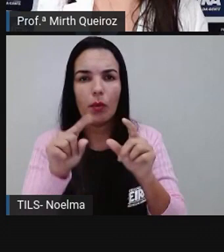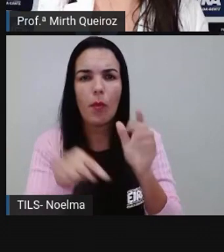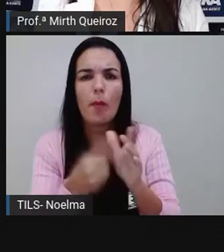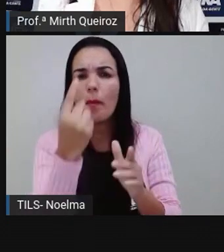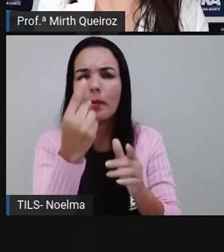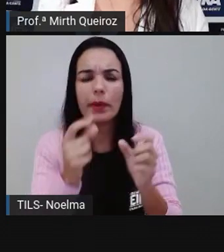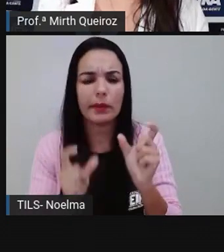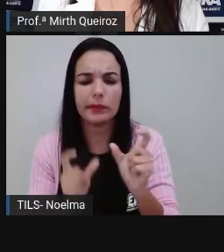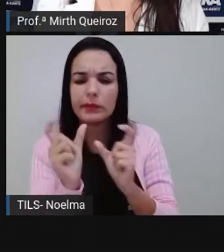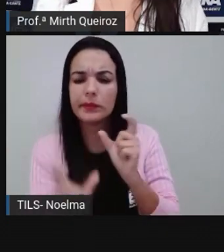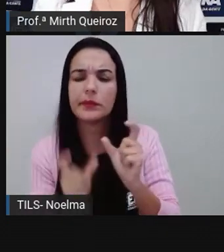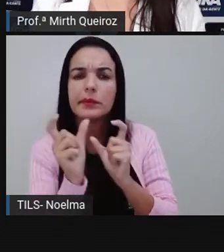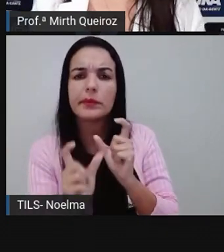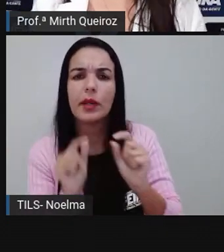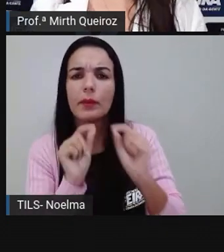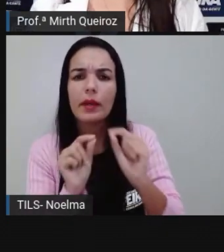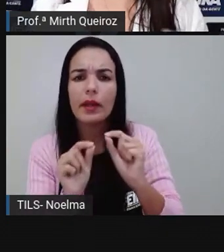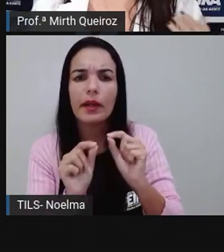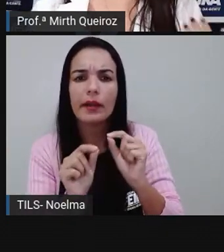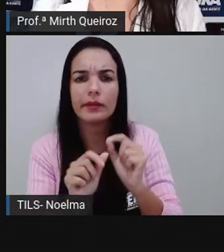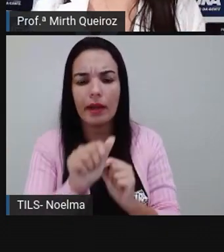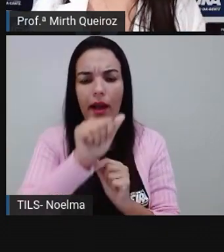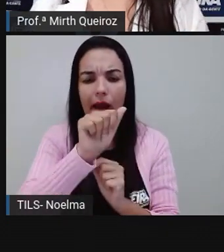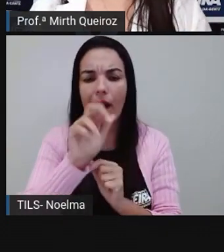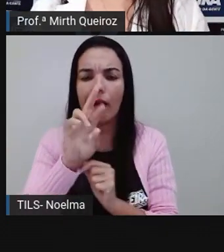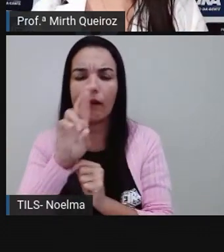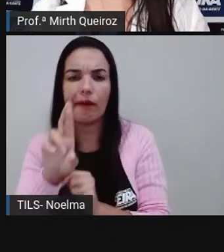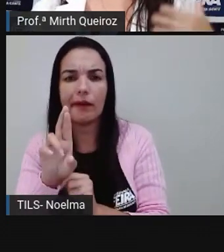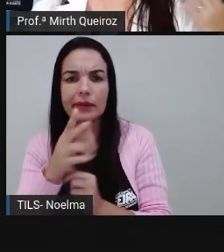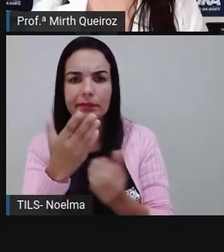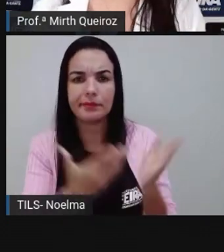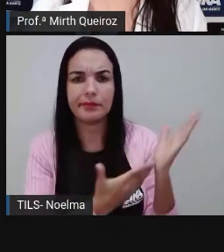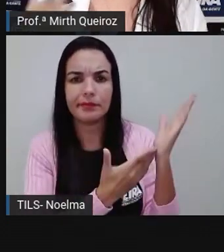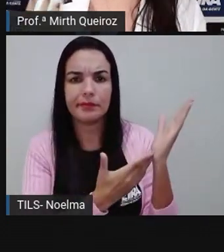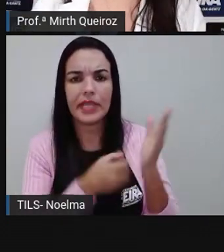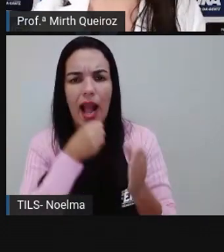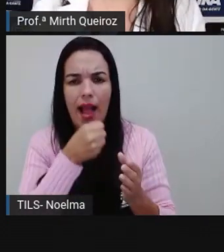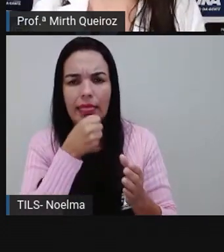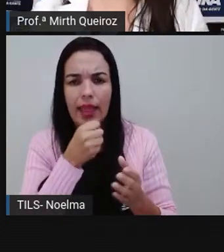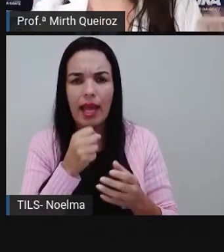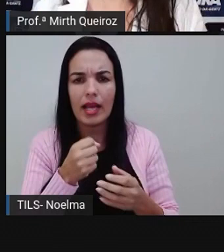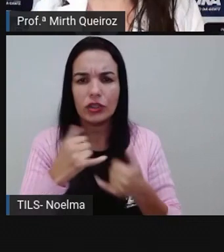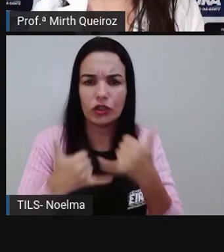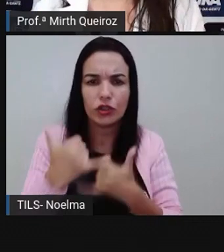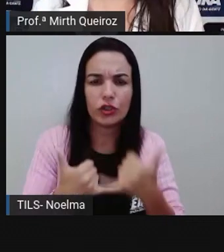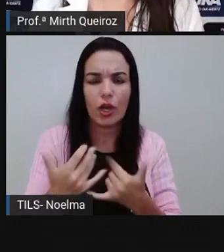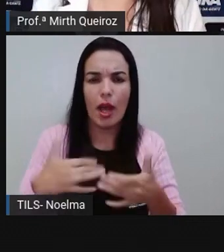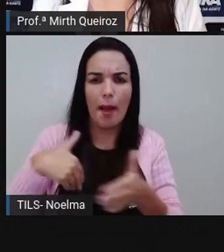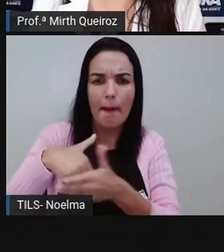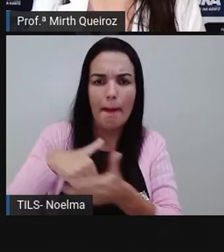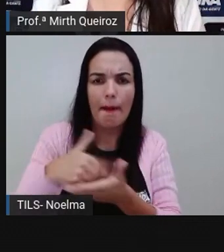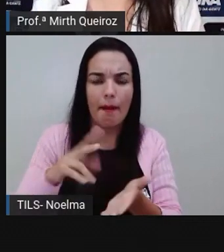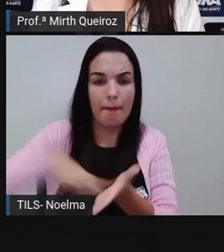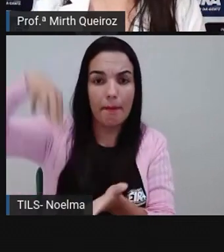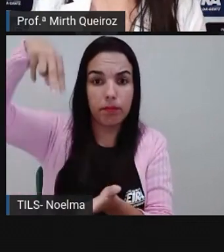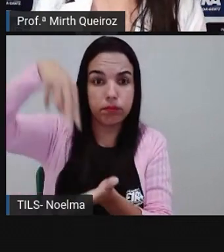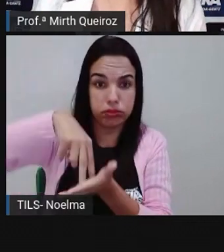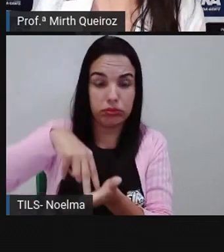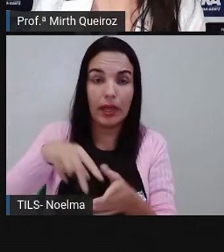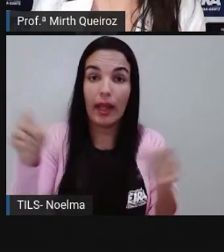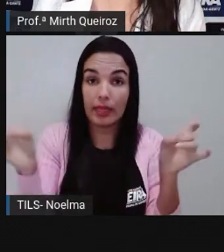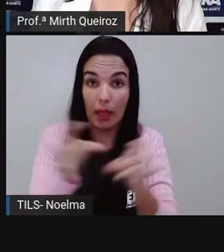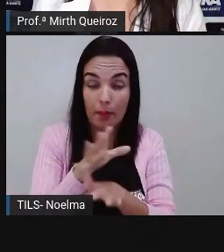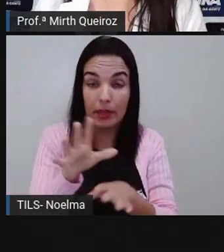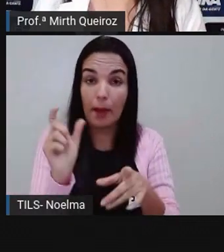conjugação AR, que seria, por exemplo, cantar, jogar, saltar, pular, andar, certo? Termina em